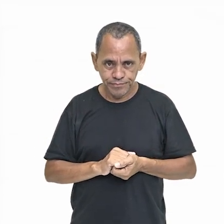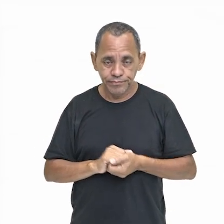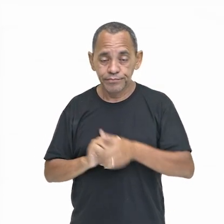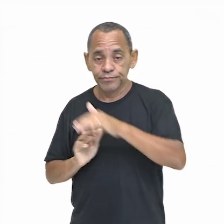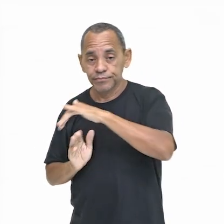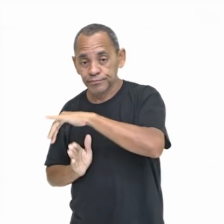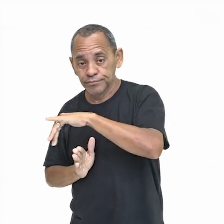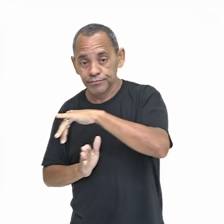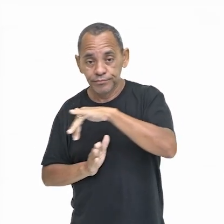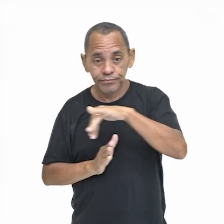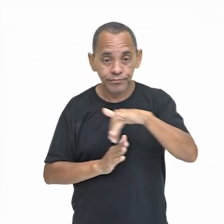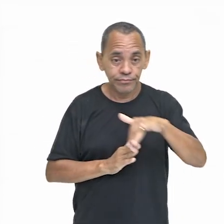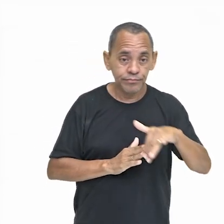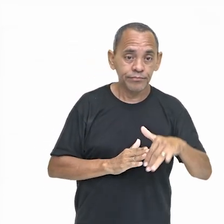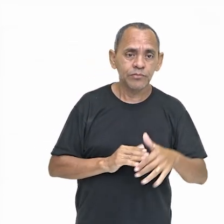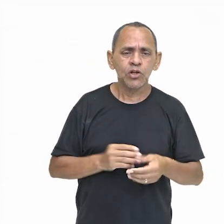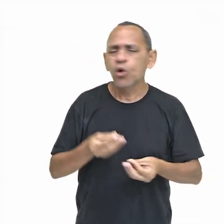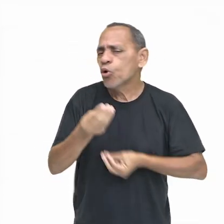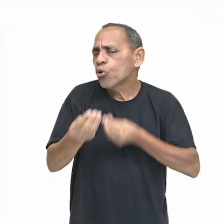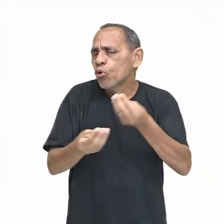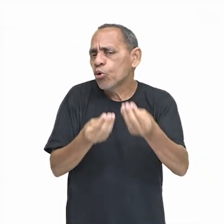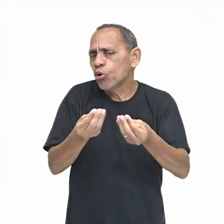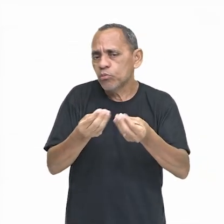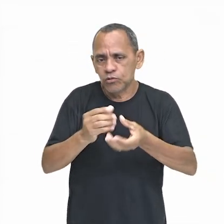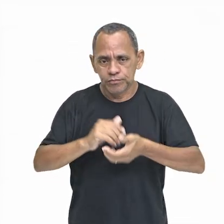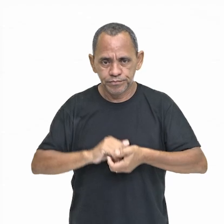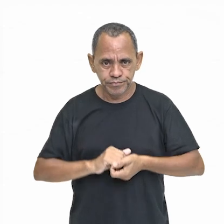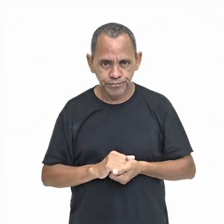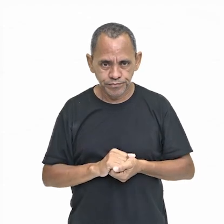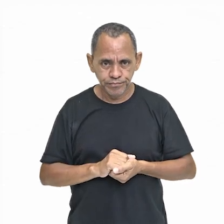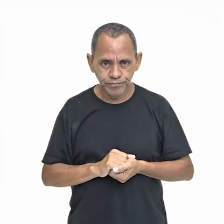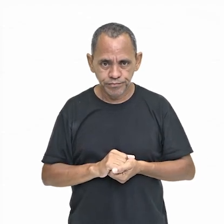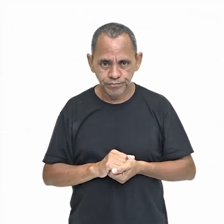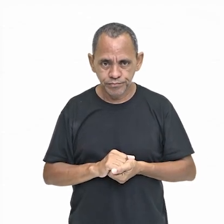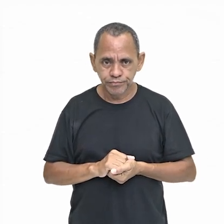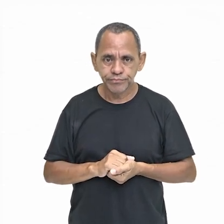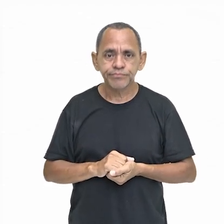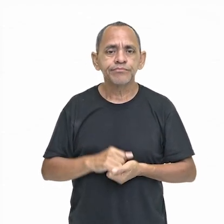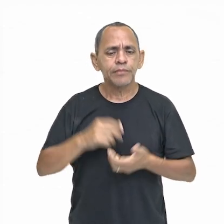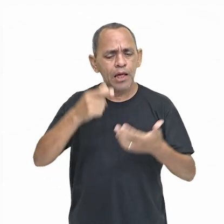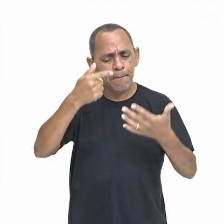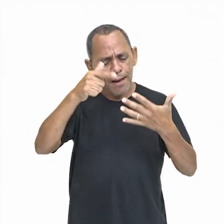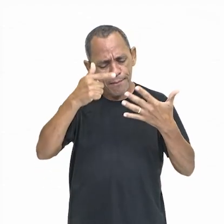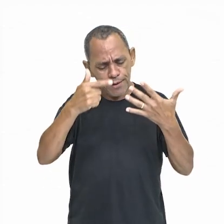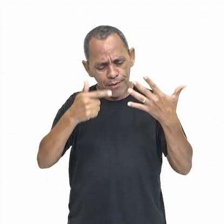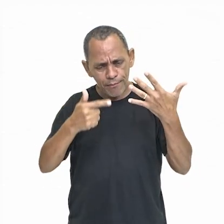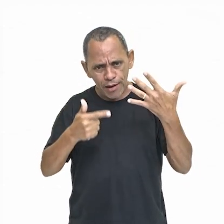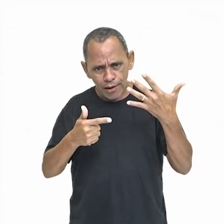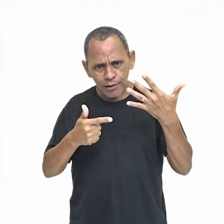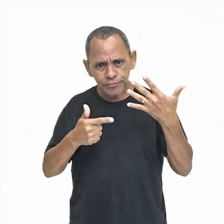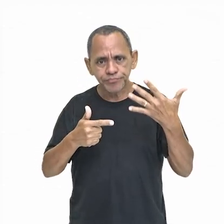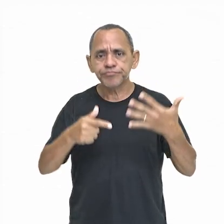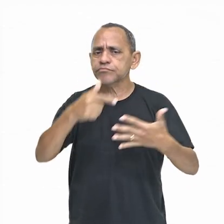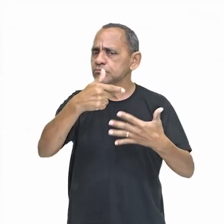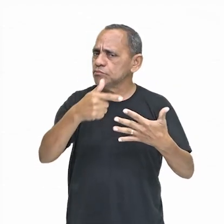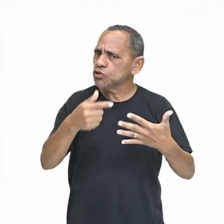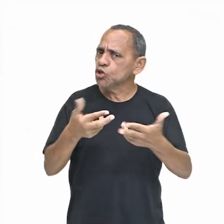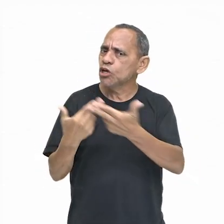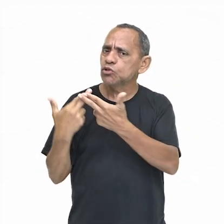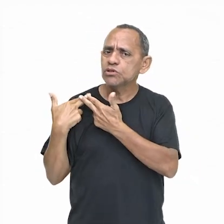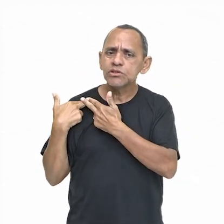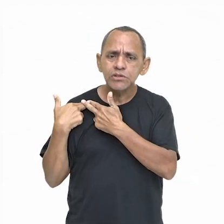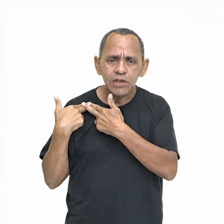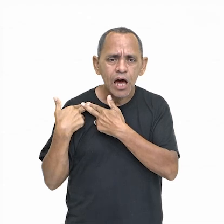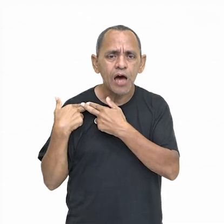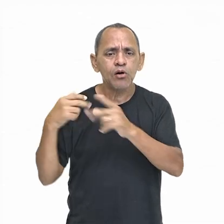os agentes de socialização? Os agentes de socialização são os responsáveis pela efetivação dos